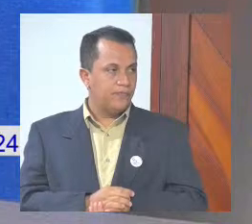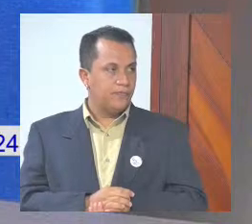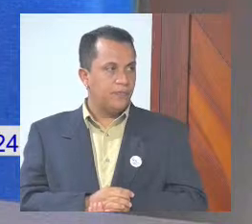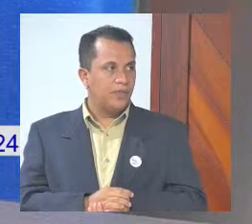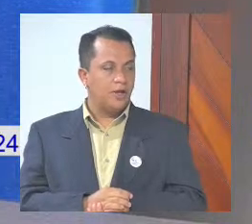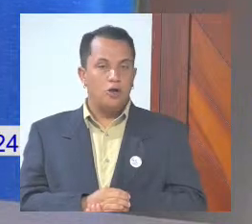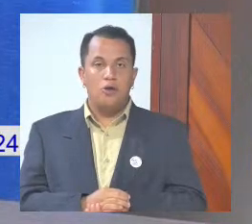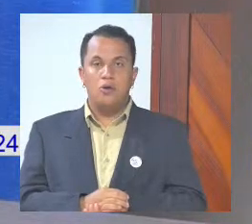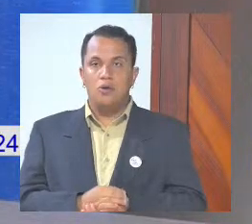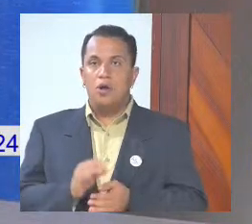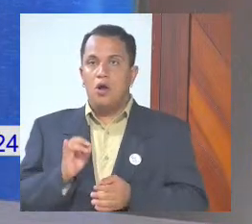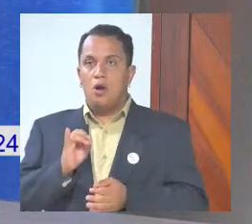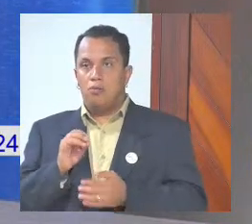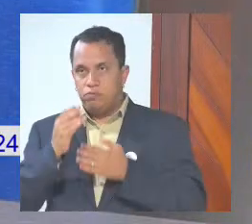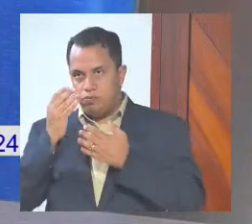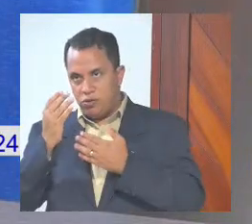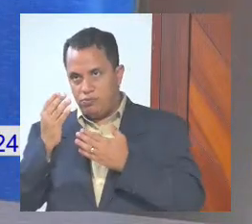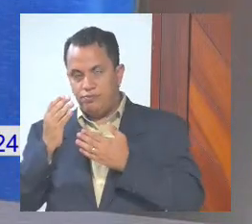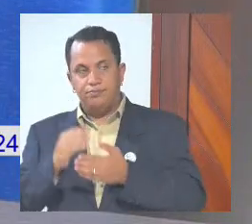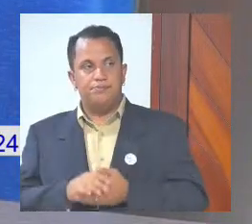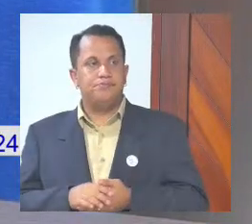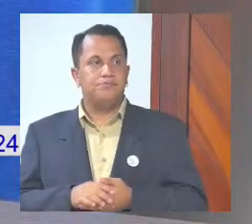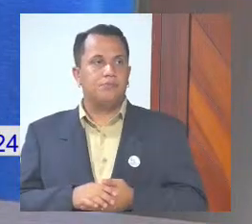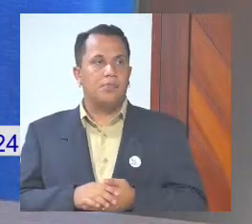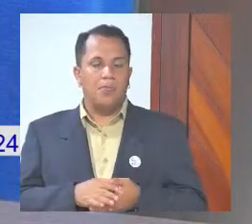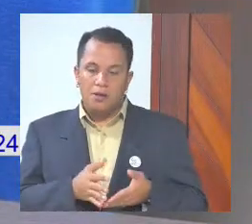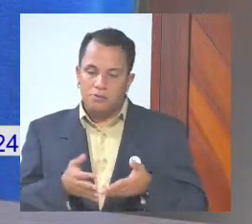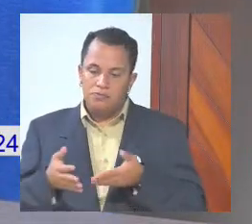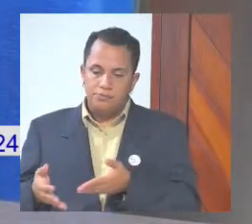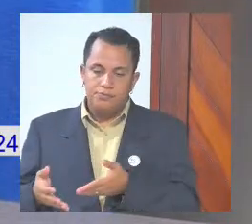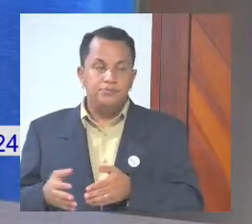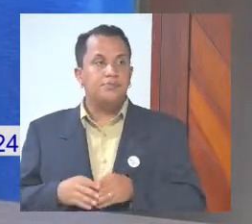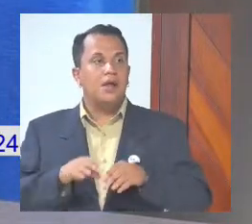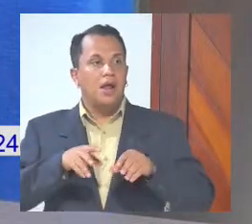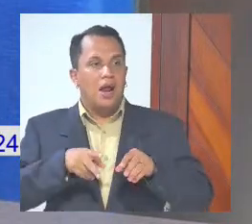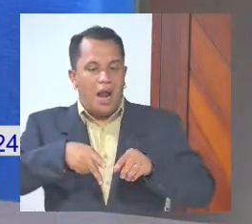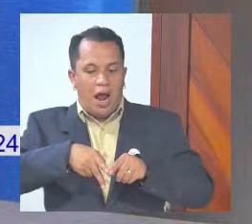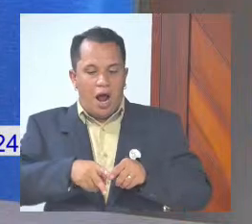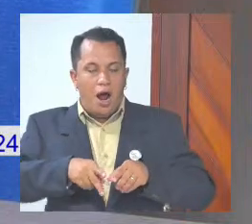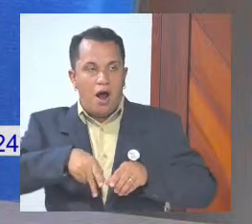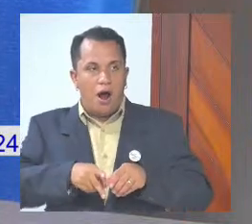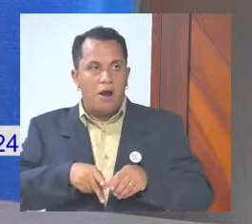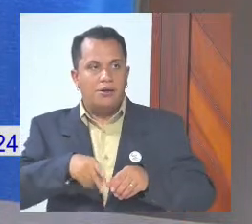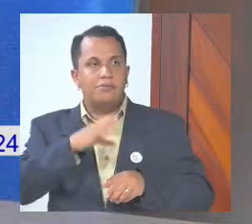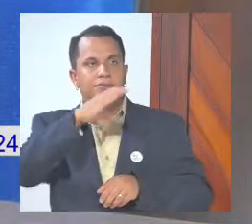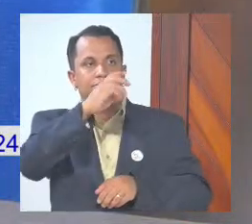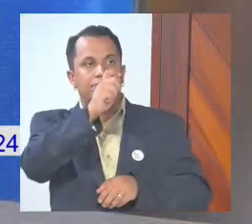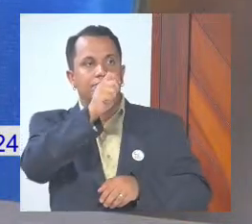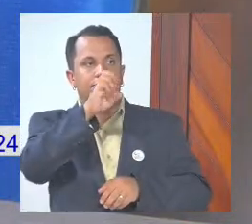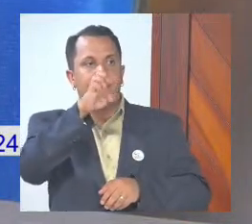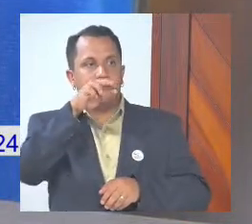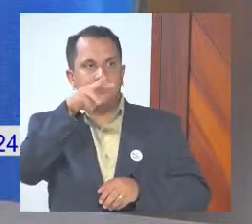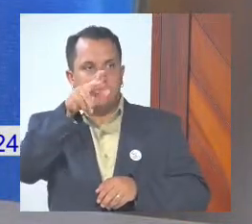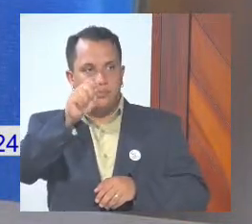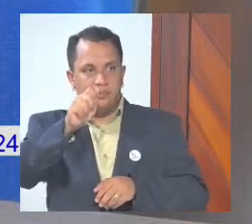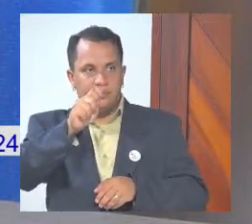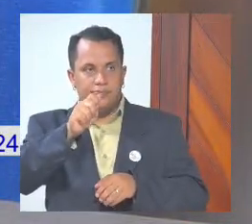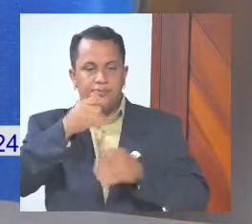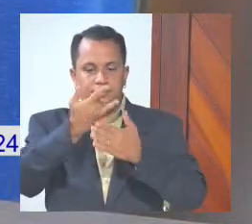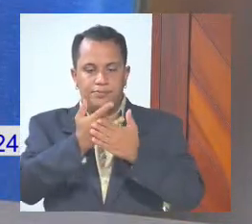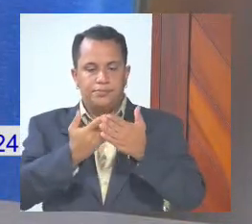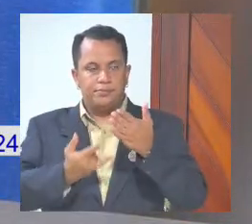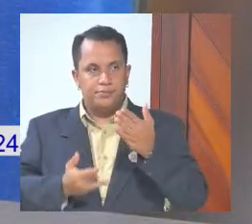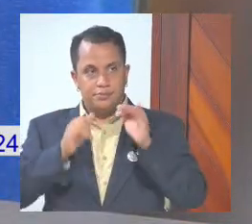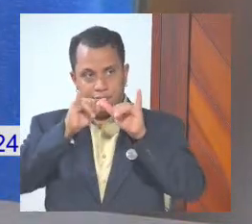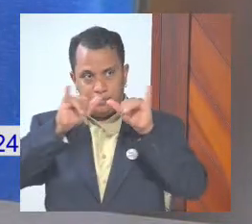Cumprimentando cordialmente a Companhia de Saneamento Ambiental do Estado do Maranhão, CAEMA, vem por meio deste